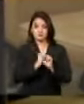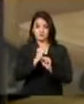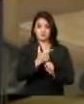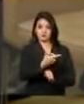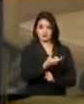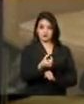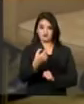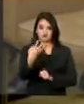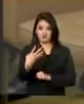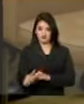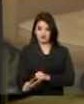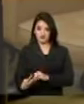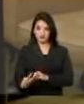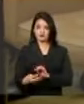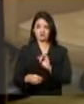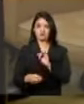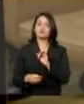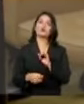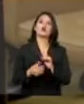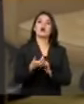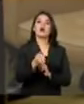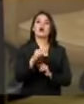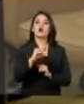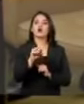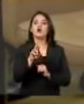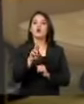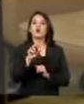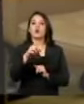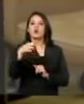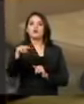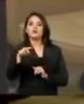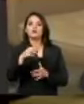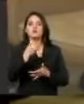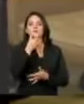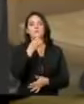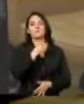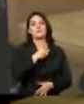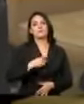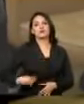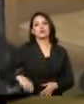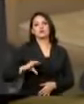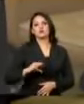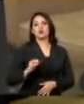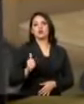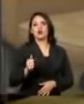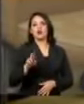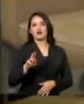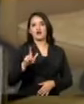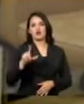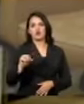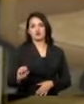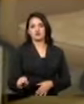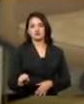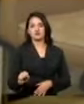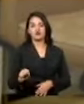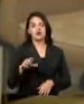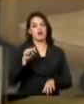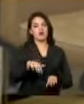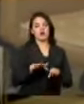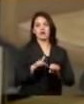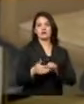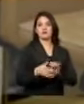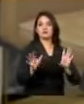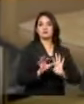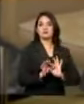um acordo da relatoria do ministro Carlos Veloso, o Supremo permite a execução antecipada das penas restritivas de